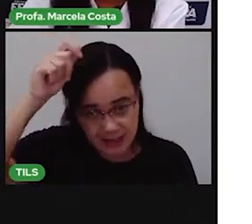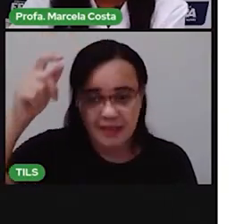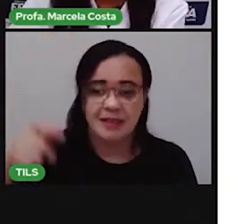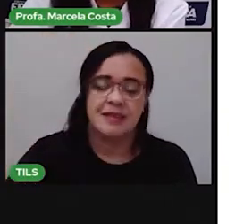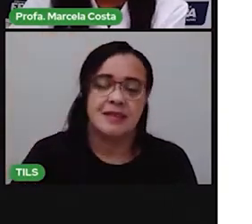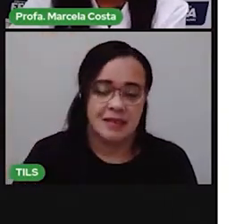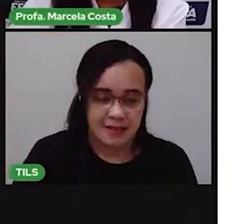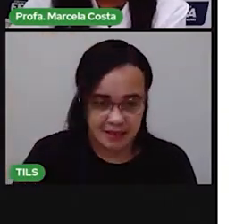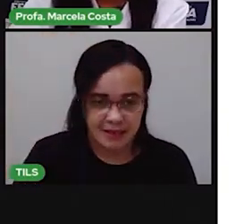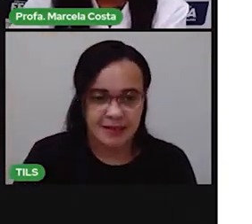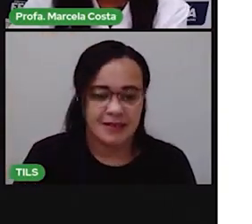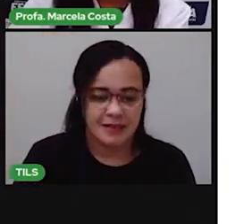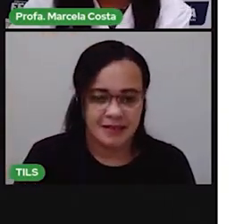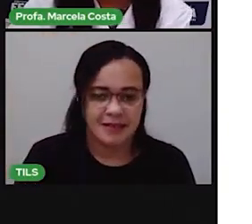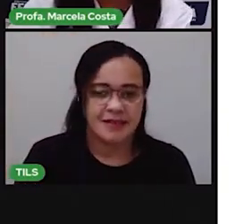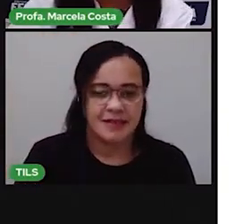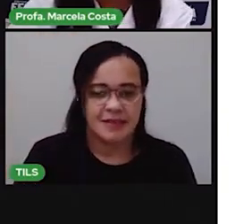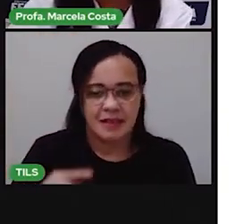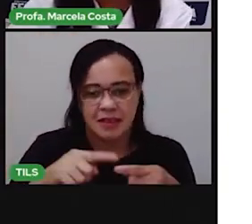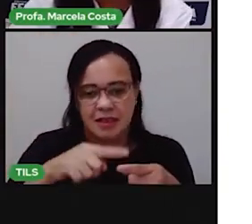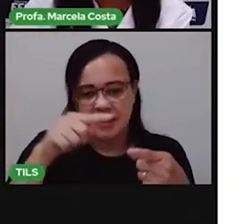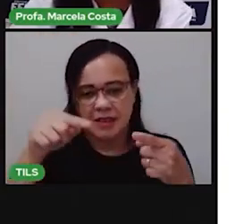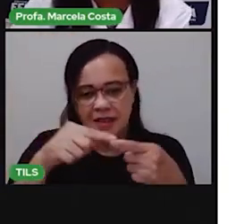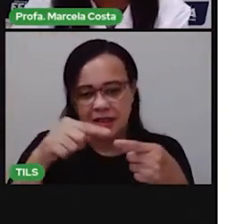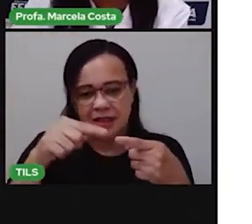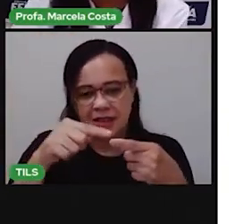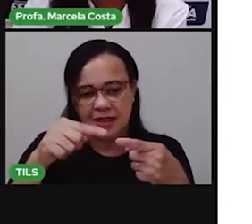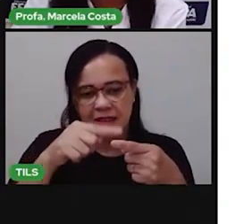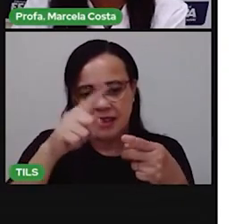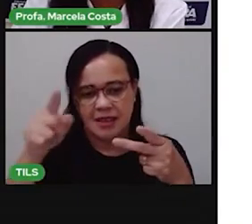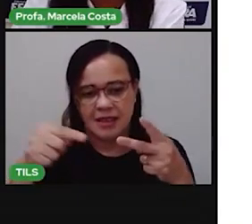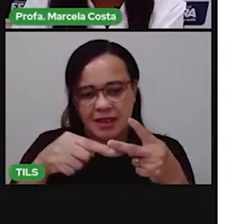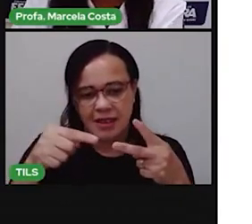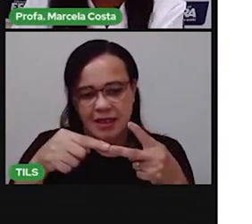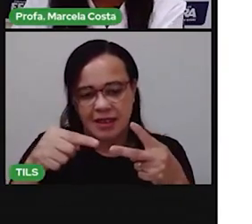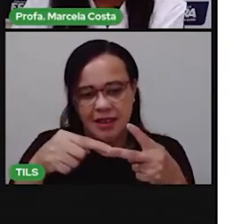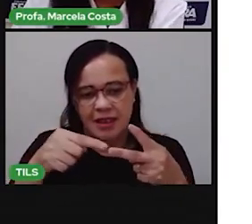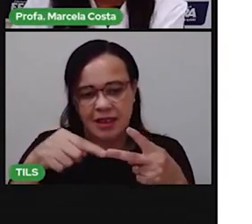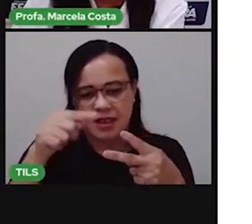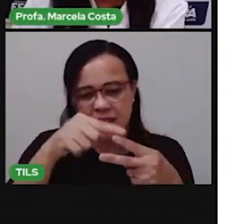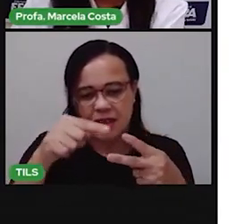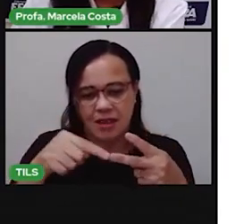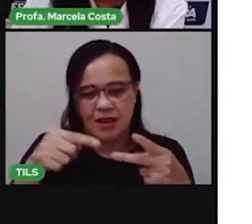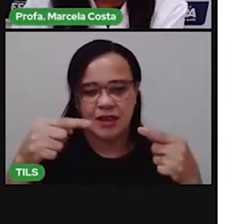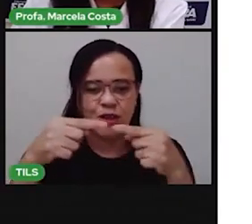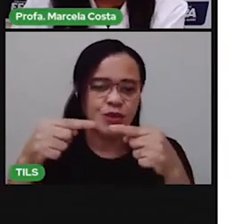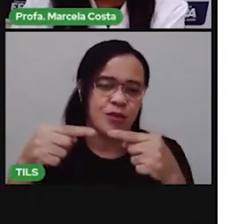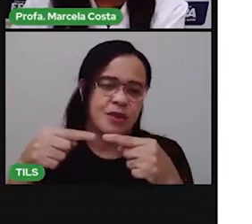linha, né? Que a gente tira a sílaba inicial e deixa final.